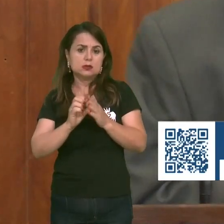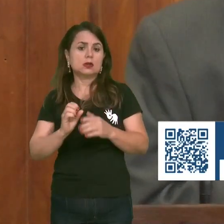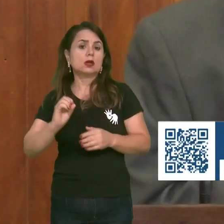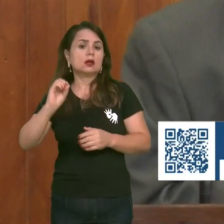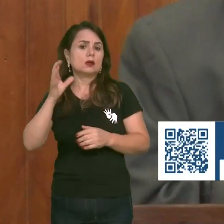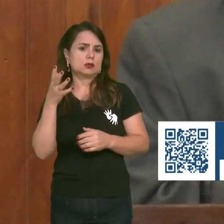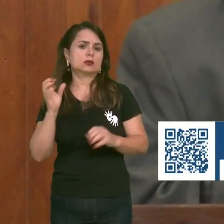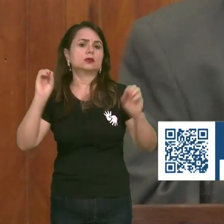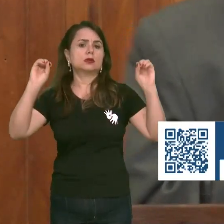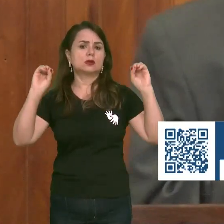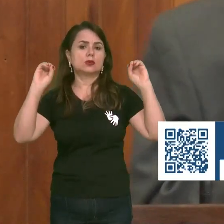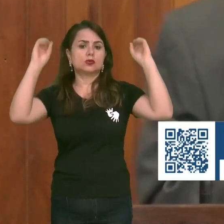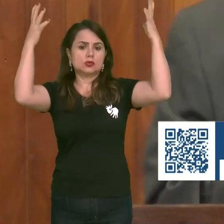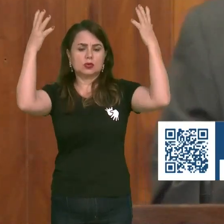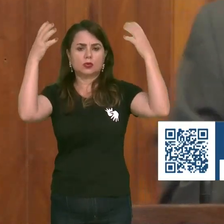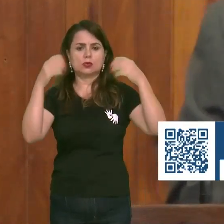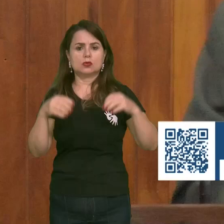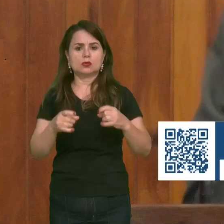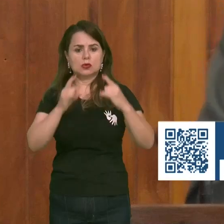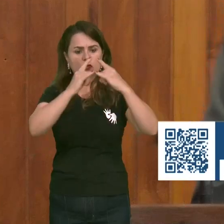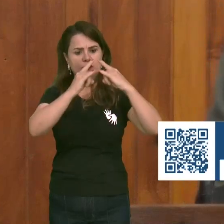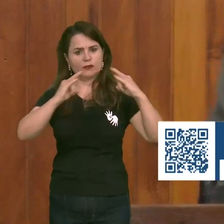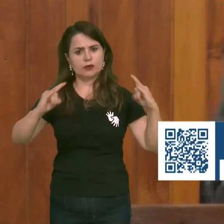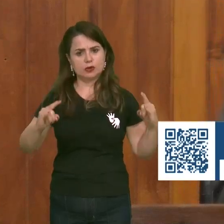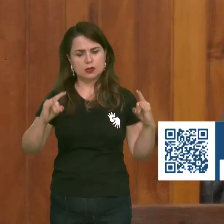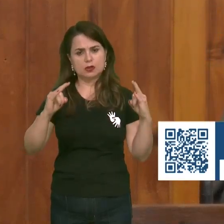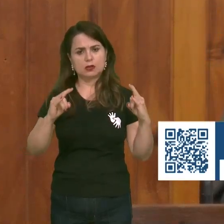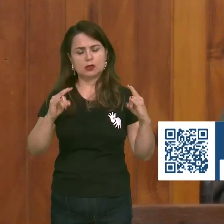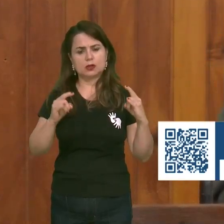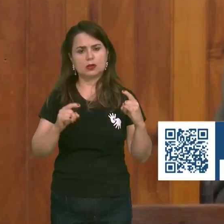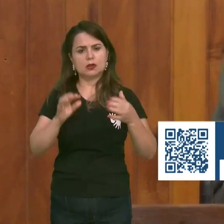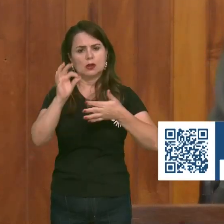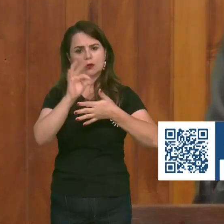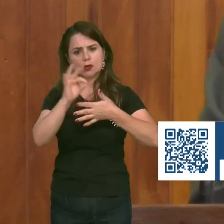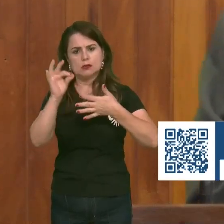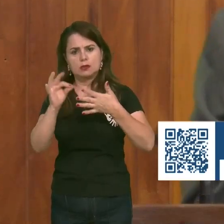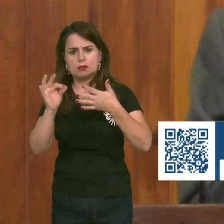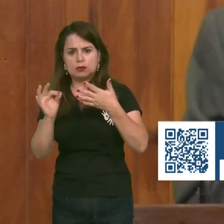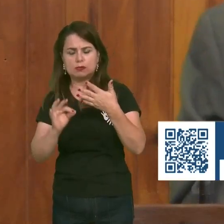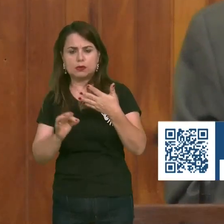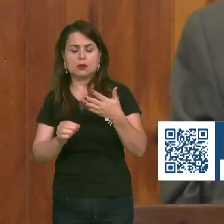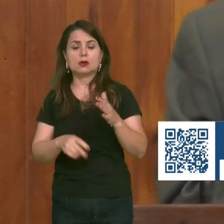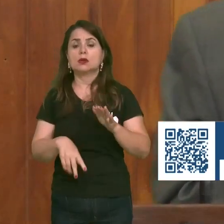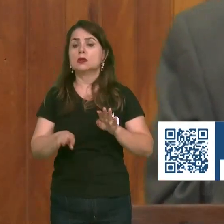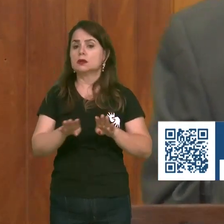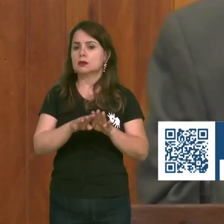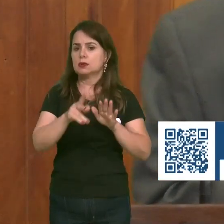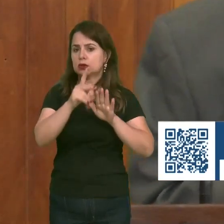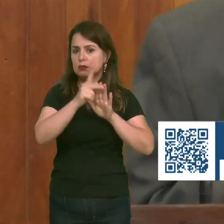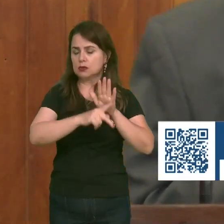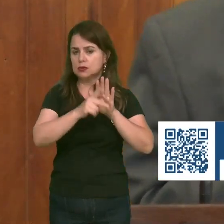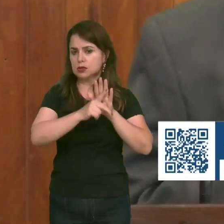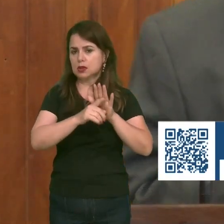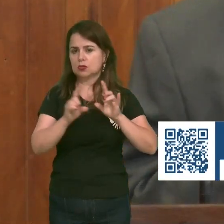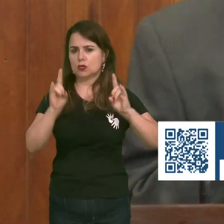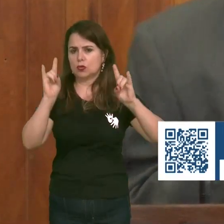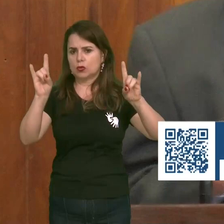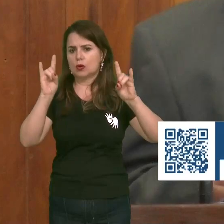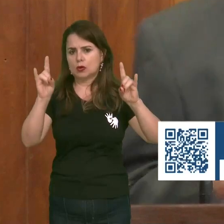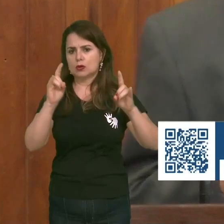exposição feira shows diversos Como projeto encontro do rock